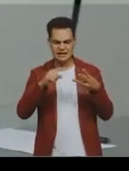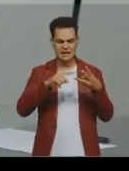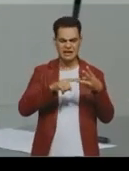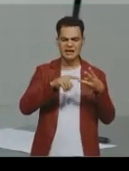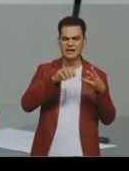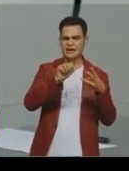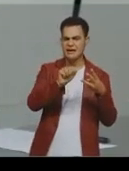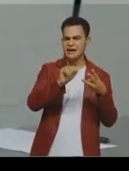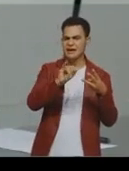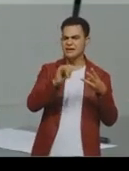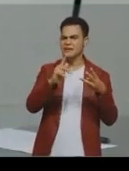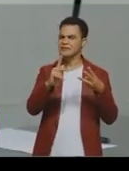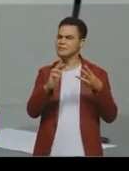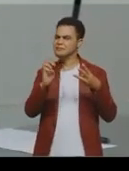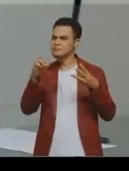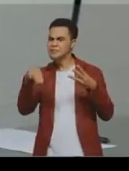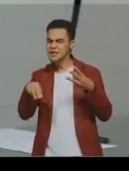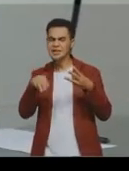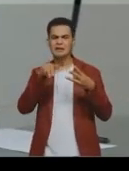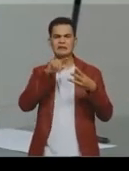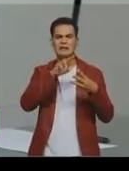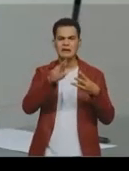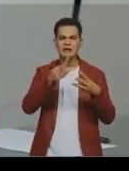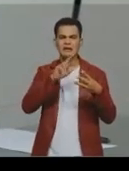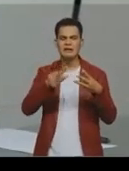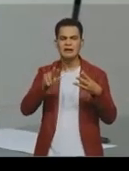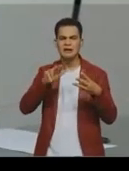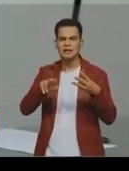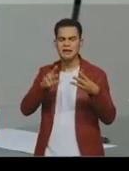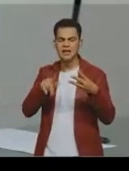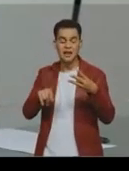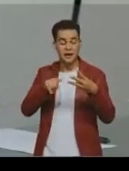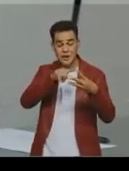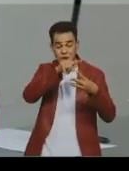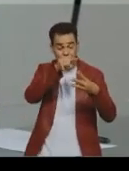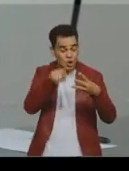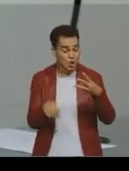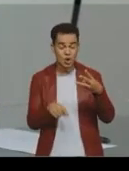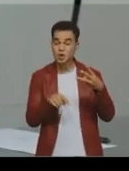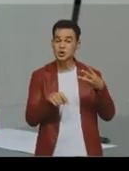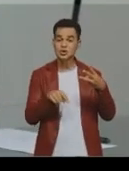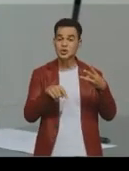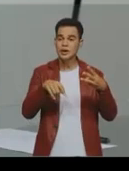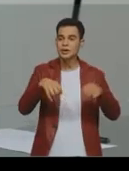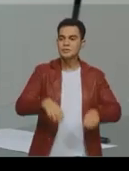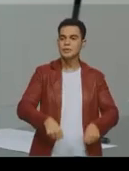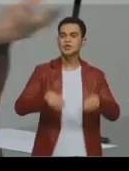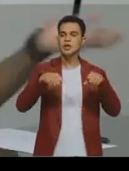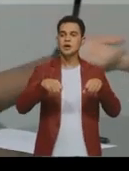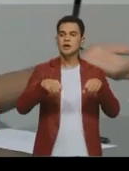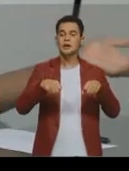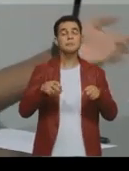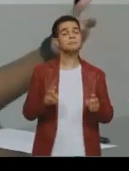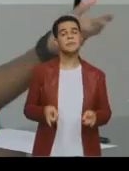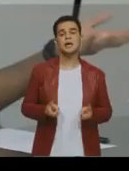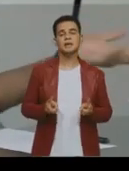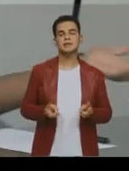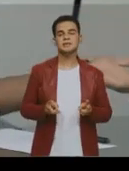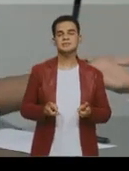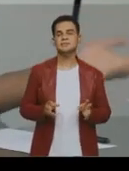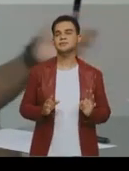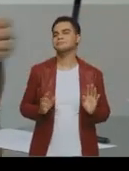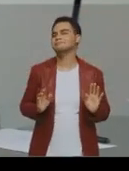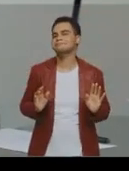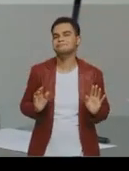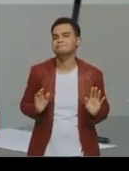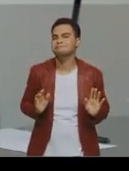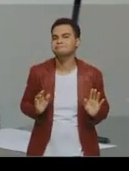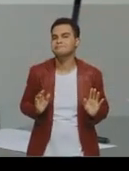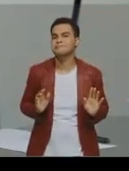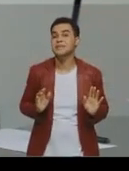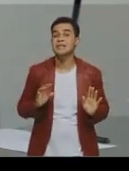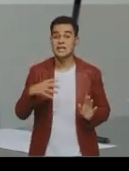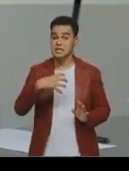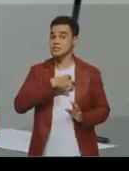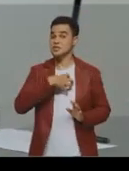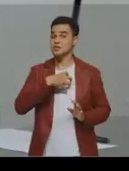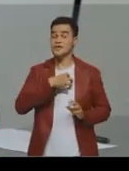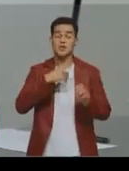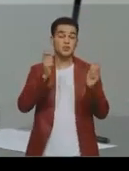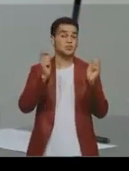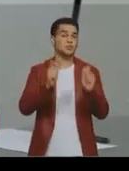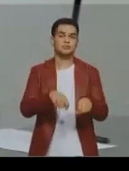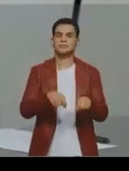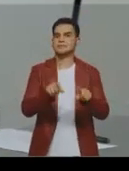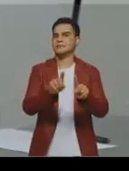lá, eu acho que o aipim é diferente, na hora que você vai ver lá, tá, mandioca. E cientificamente não dá para lidar dessa forma. Não dá dessa